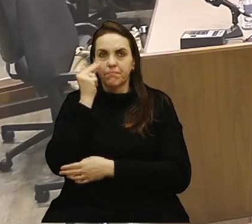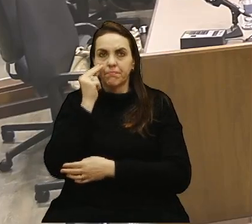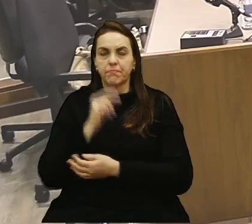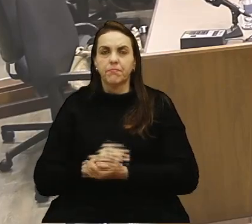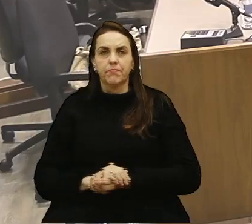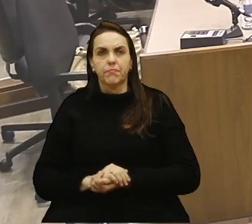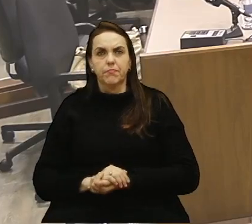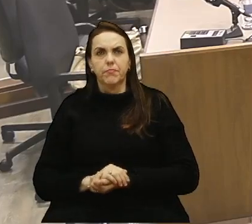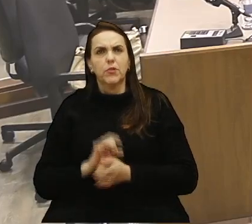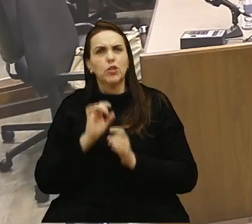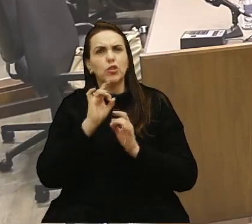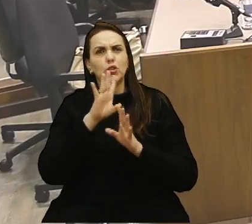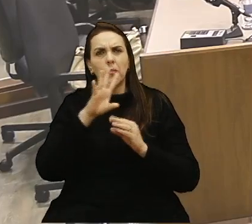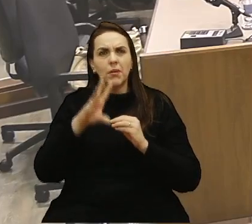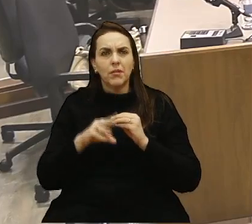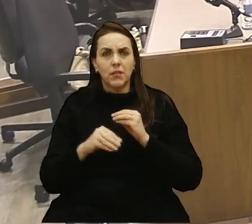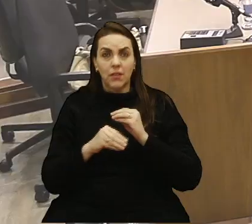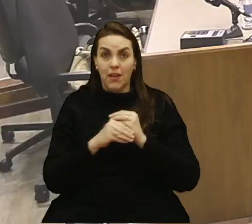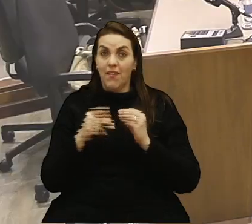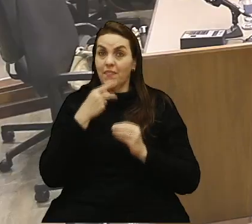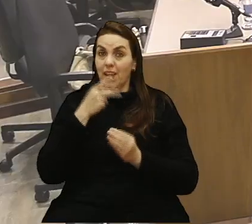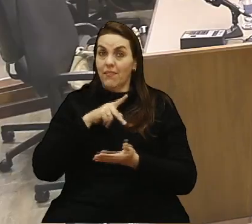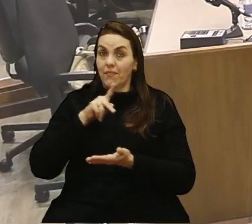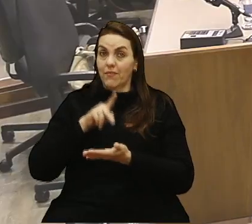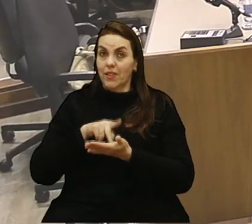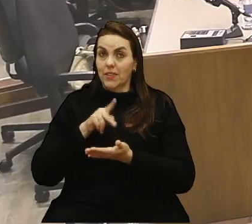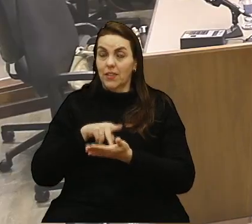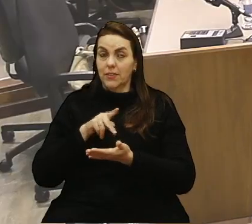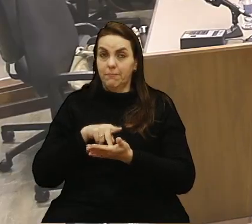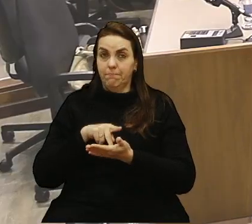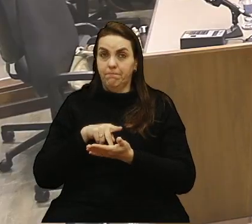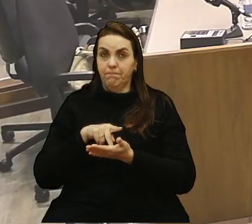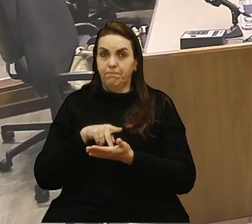para restabelecer a verdade, né?